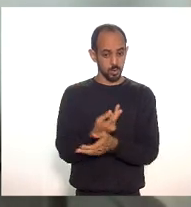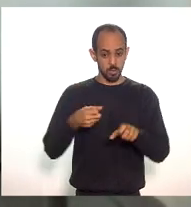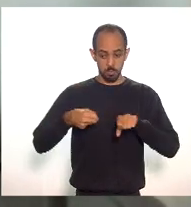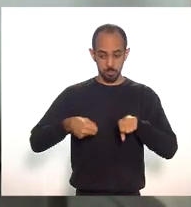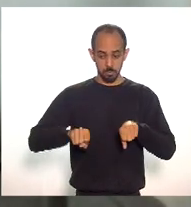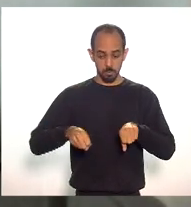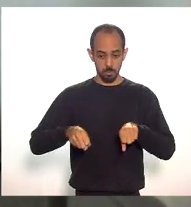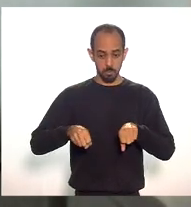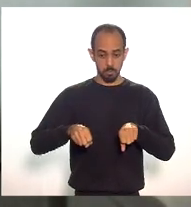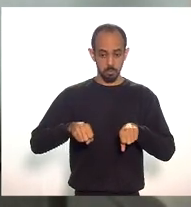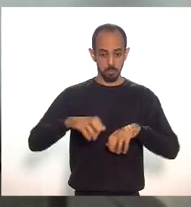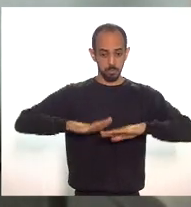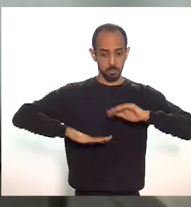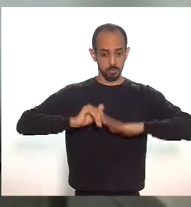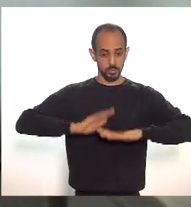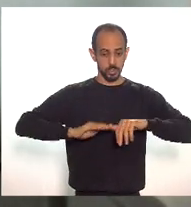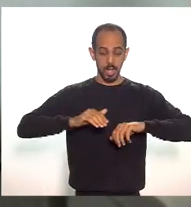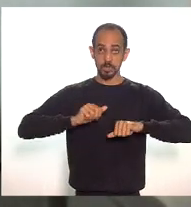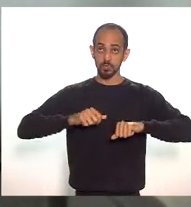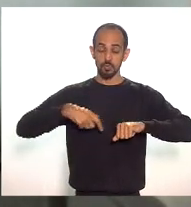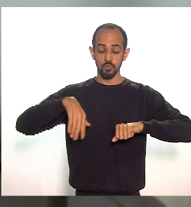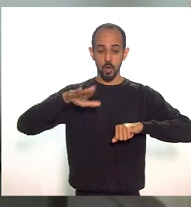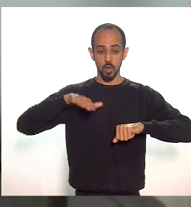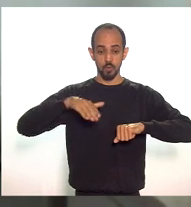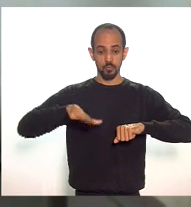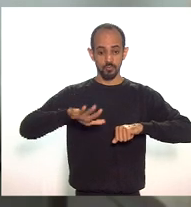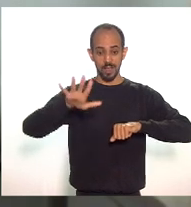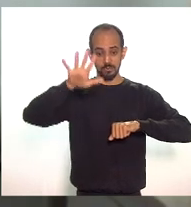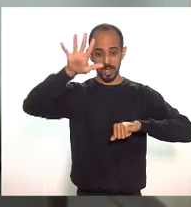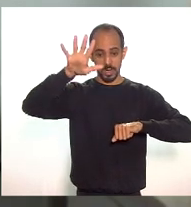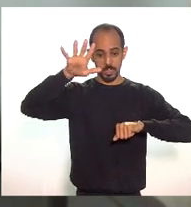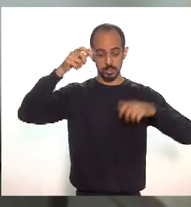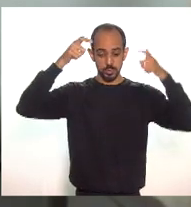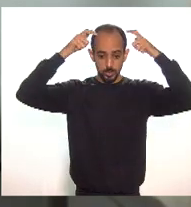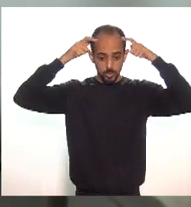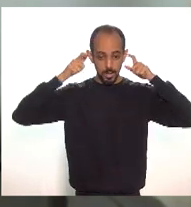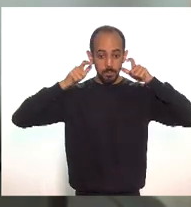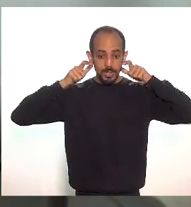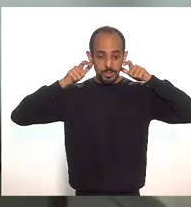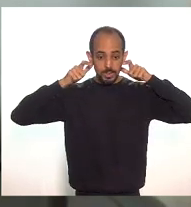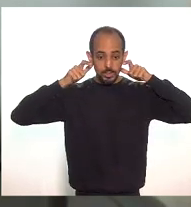moto a voz fazer entrega em favela com os seus capacetes